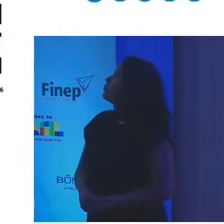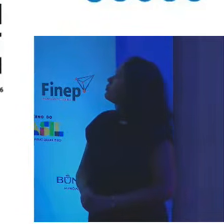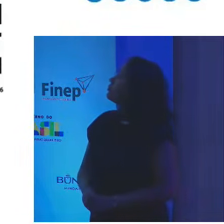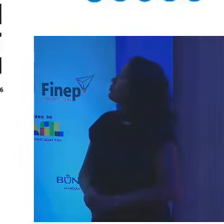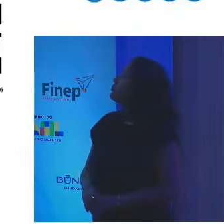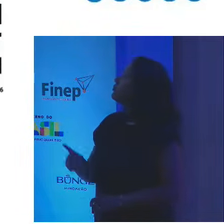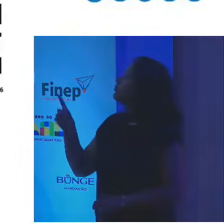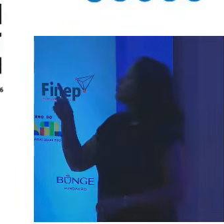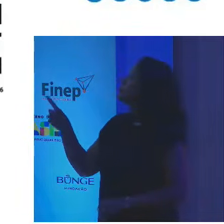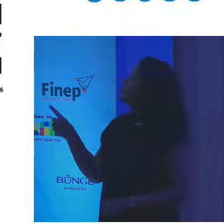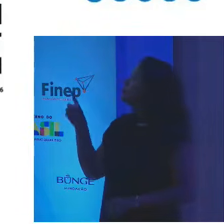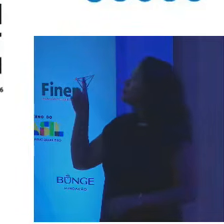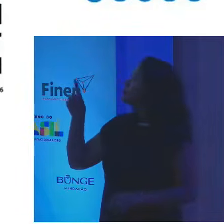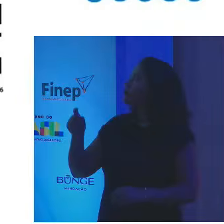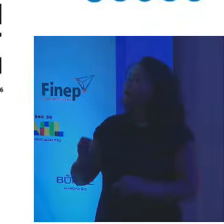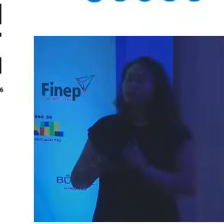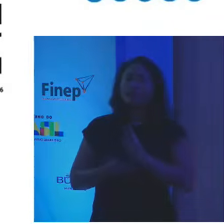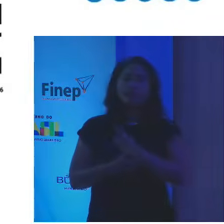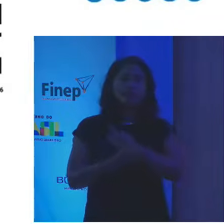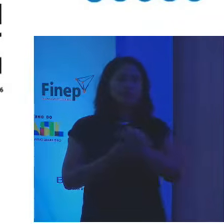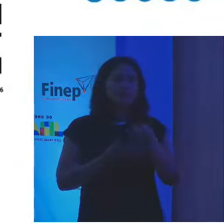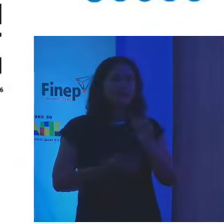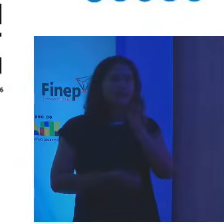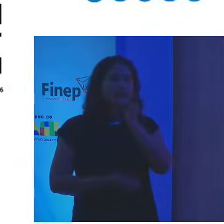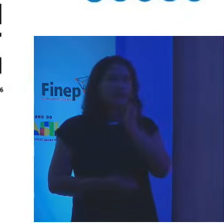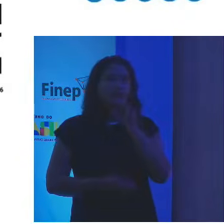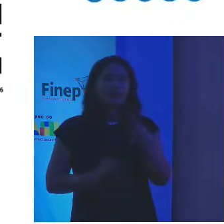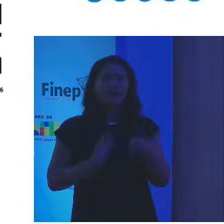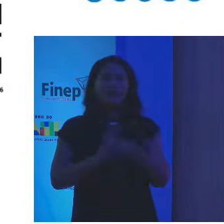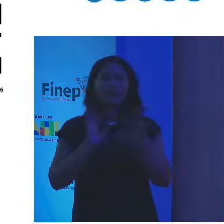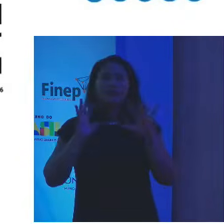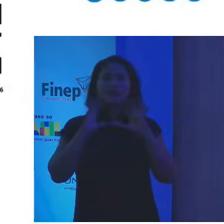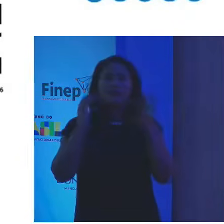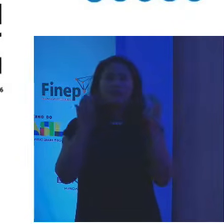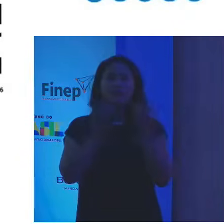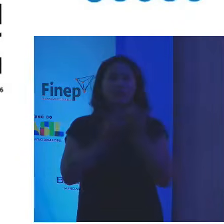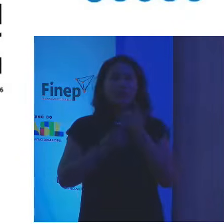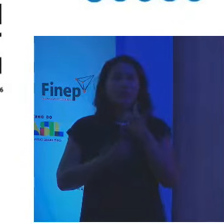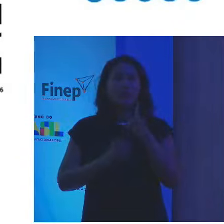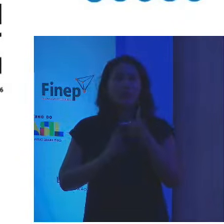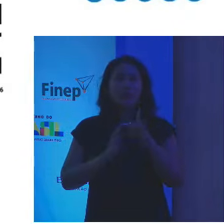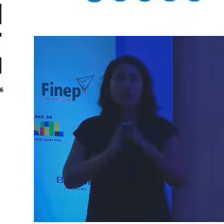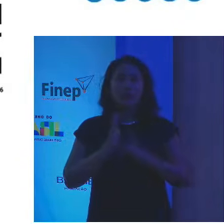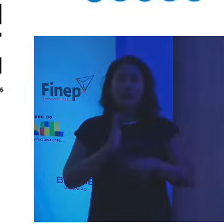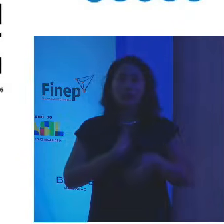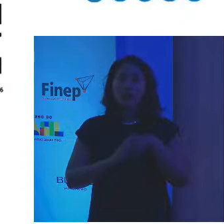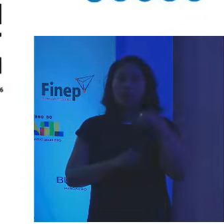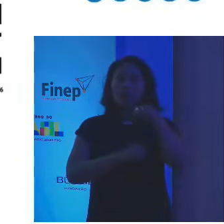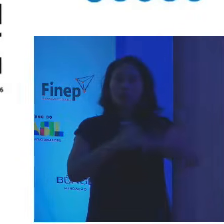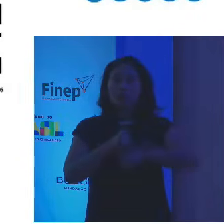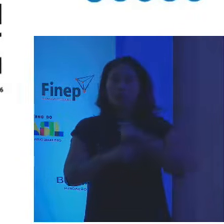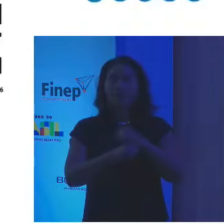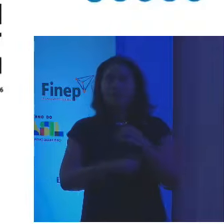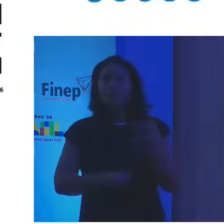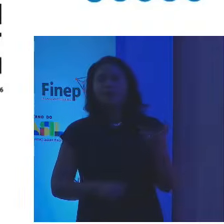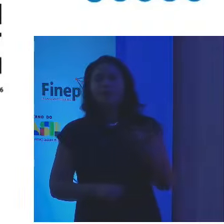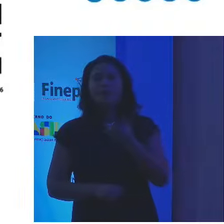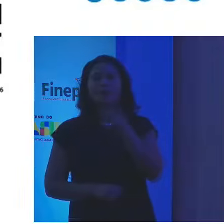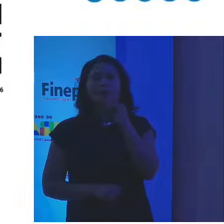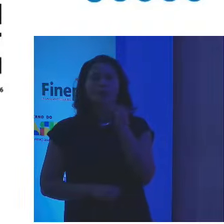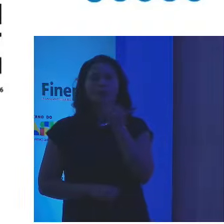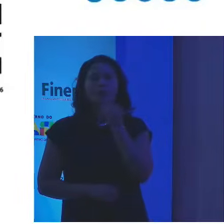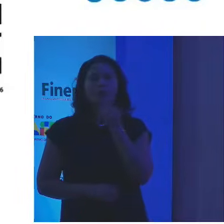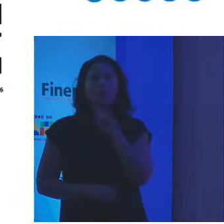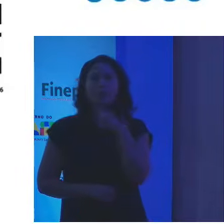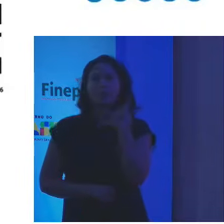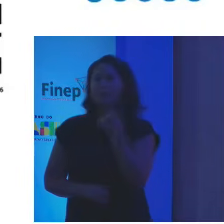é que acontece? A gente tem vários exemplos. A conferência da década vai acontecer em abril do ano que vem. Isso é uma excelente oportunidade da gente